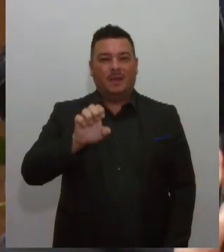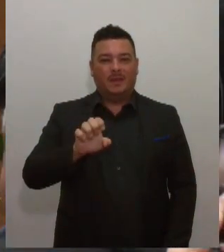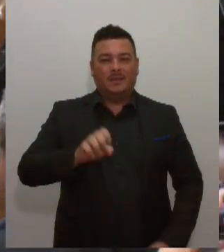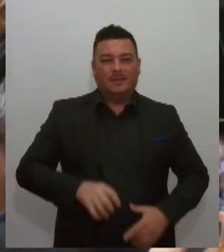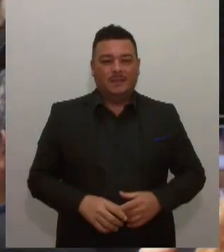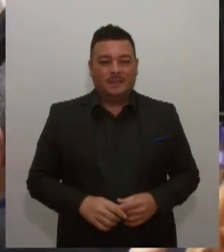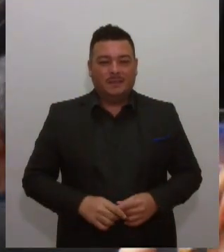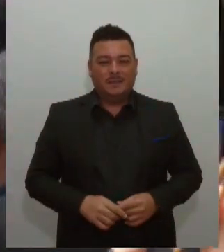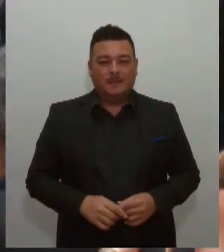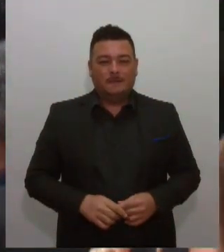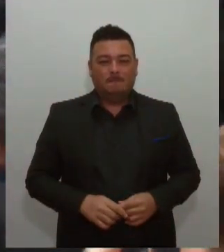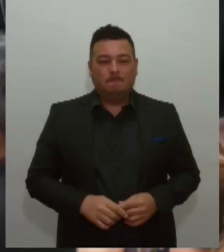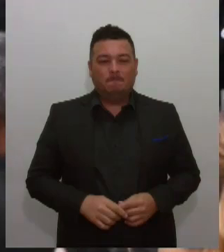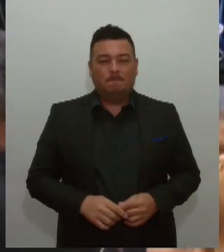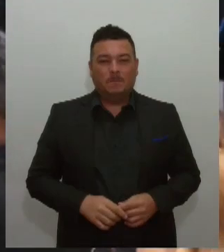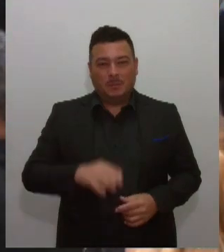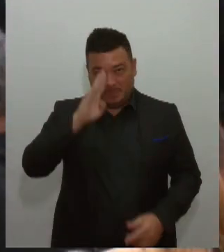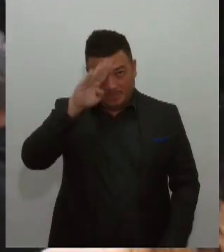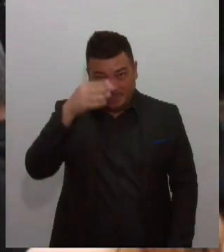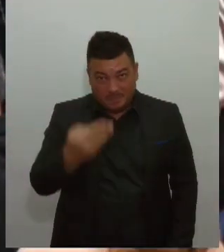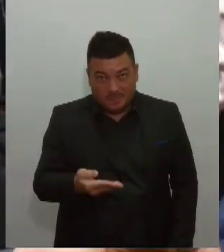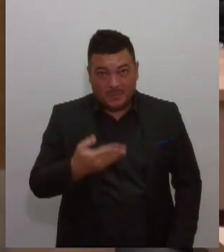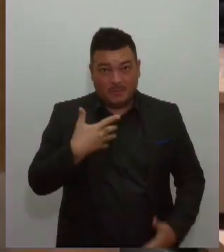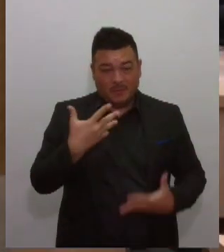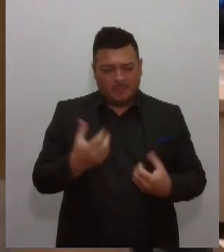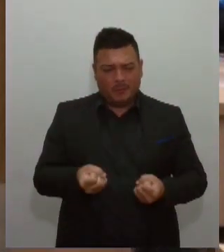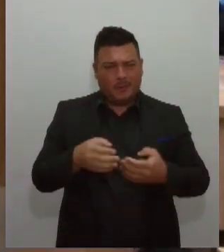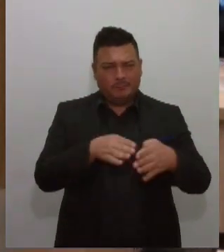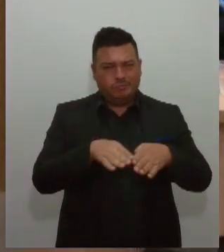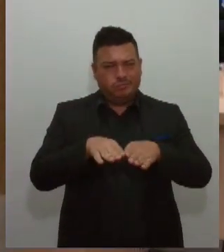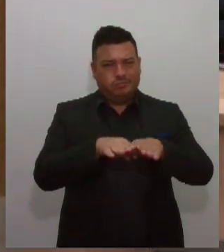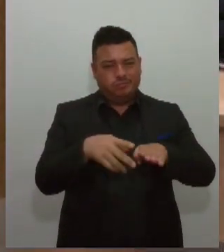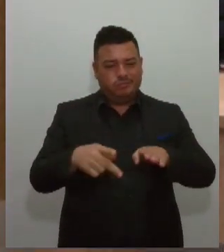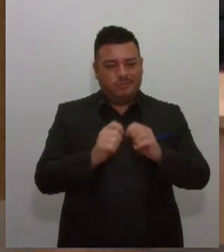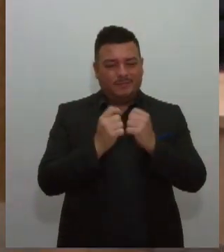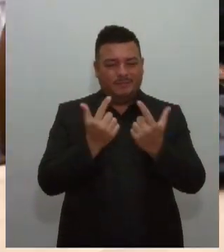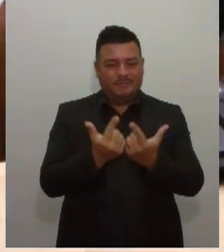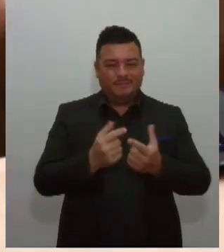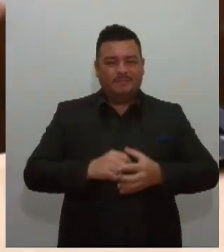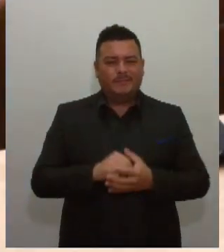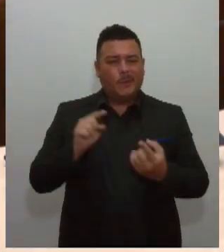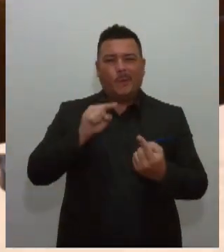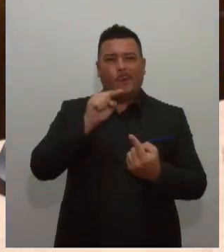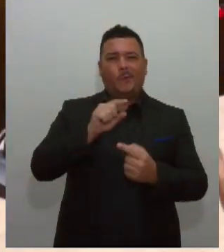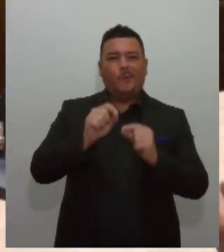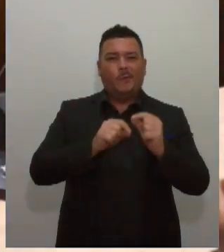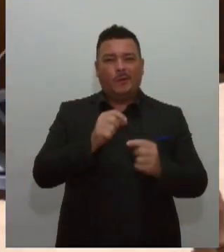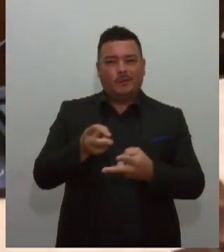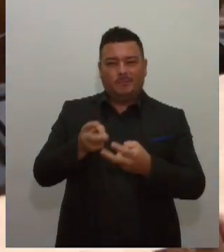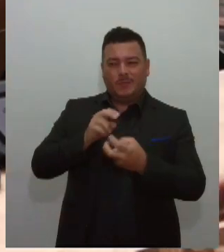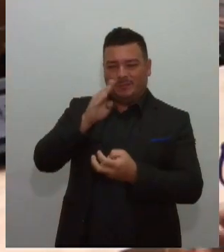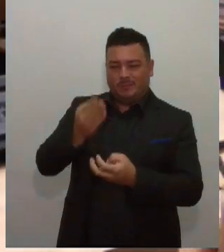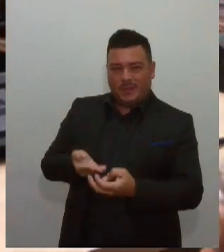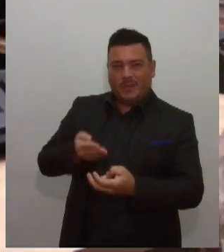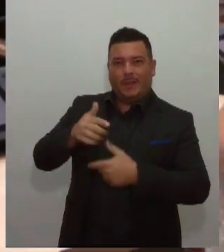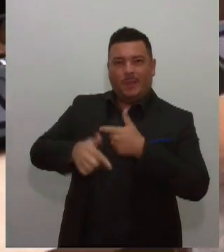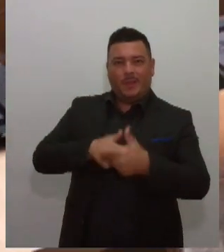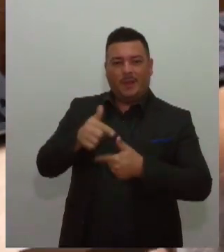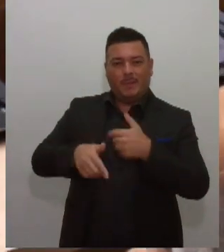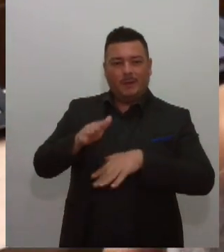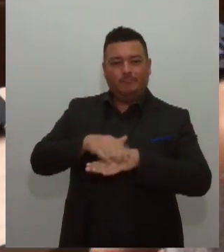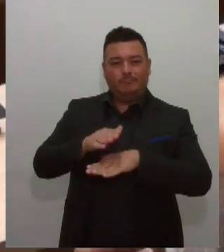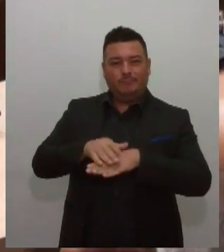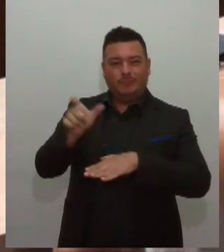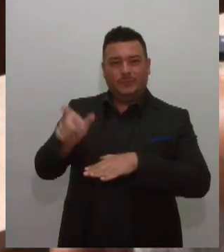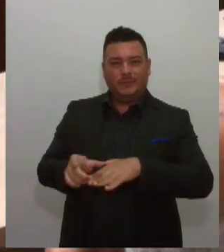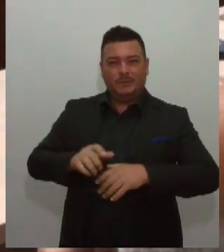A honraria foi aprovada por unanimidade na LESE, com a finalidade de reconhecer os serviços prestados pelo homenageado.